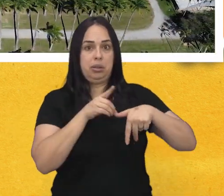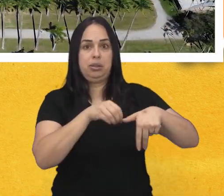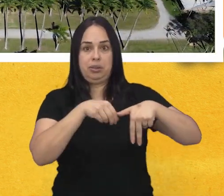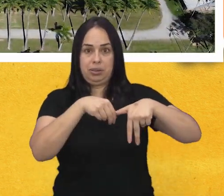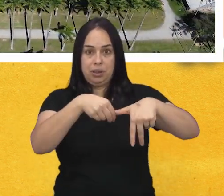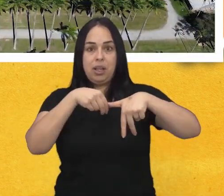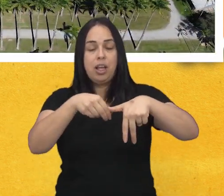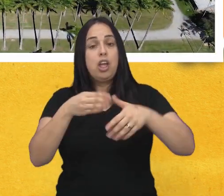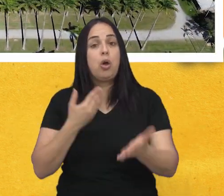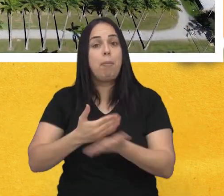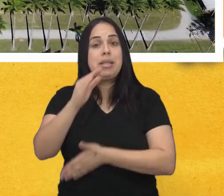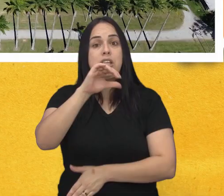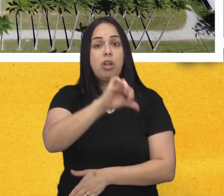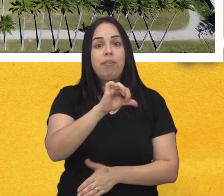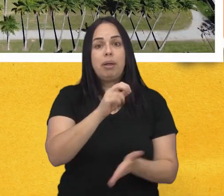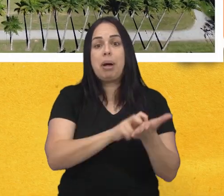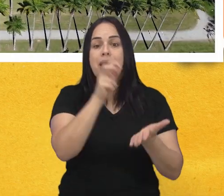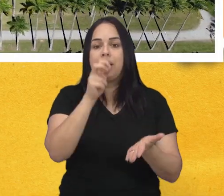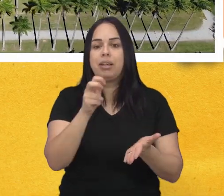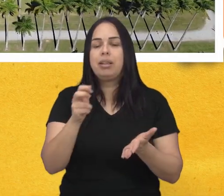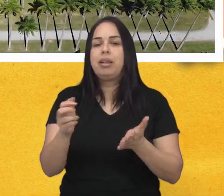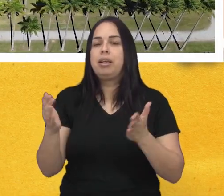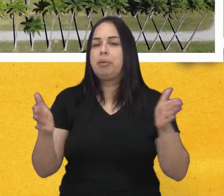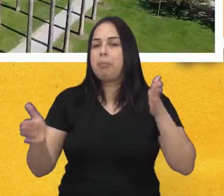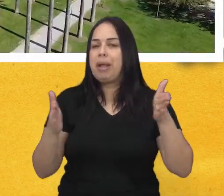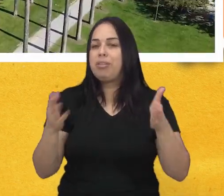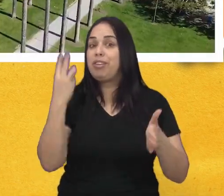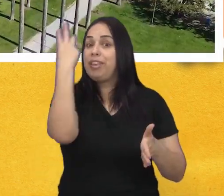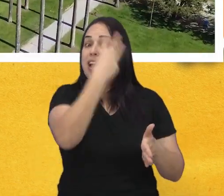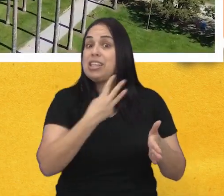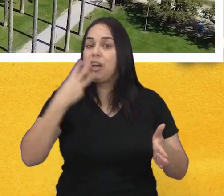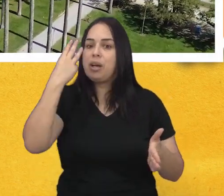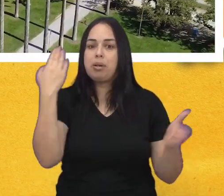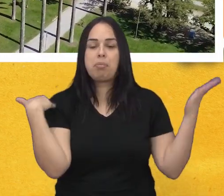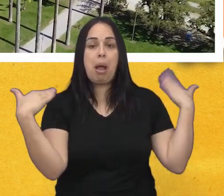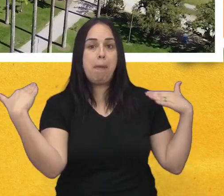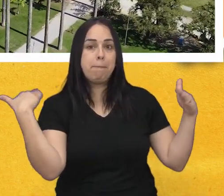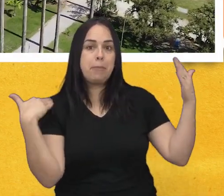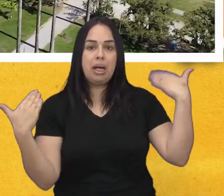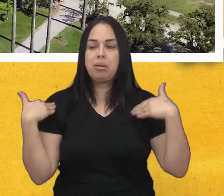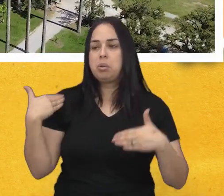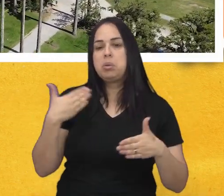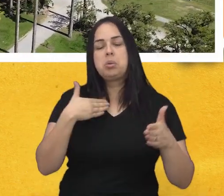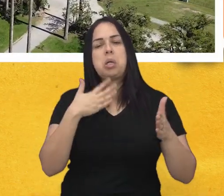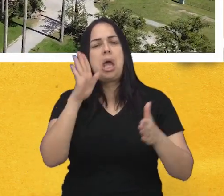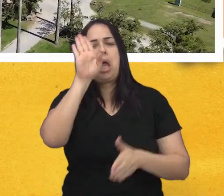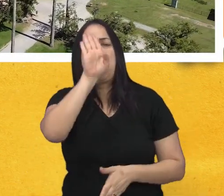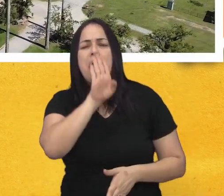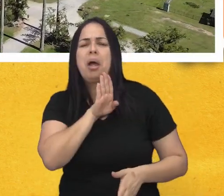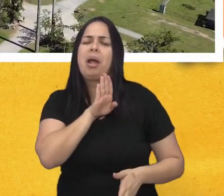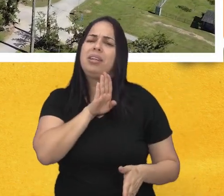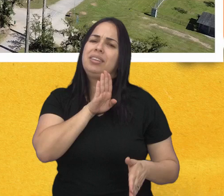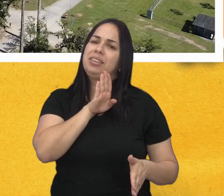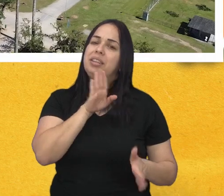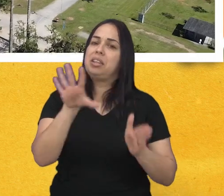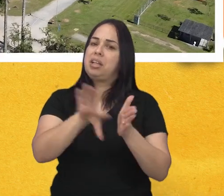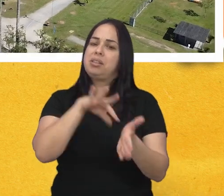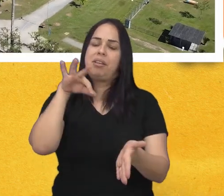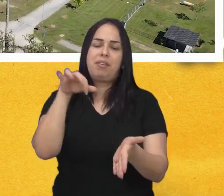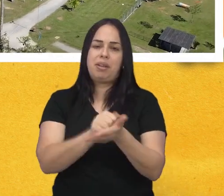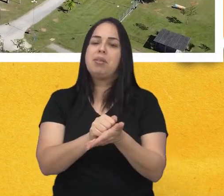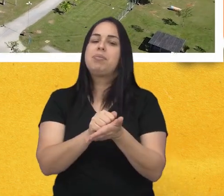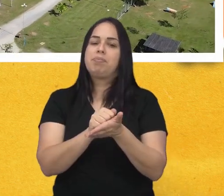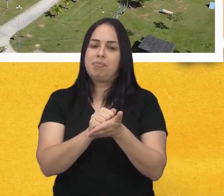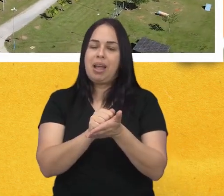terá início às 9 da manhã, com duração prevista de 3 horas. Os passeios do programa City Tour são gratuitos e as